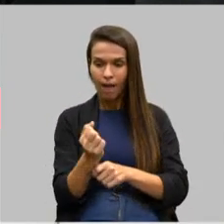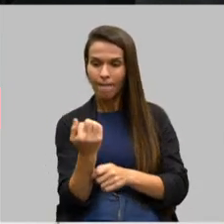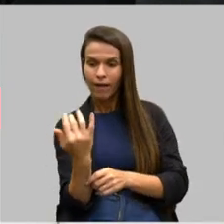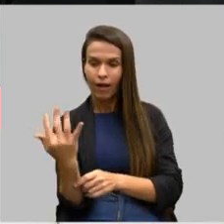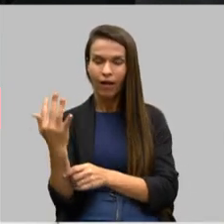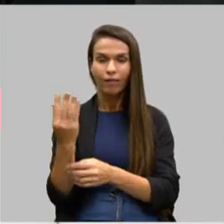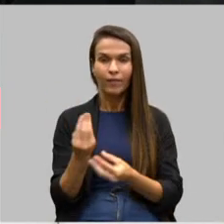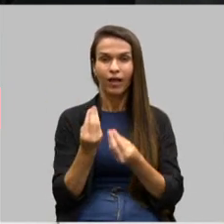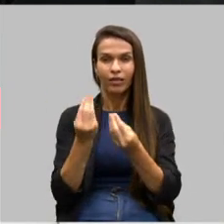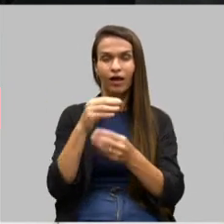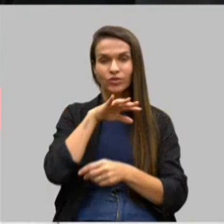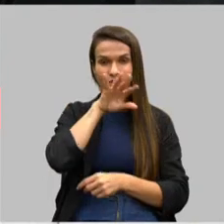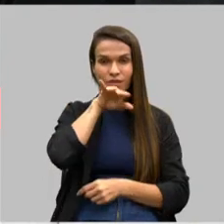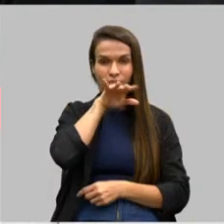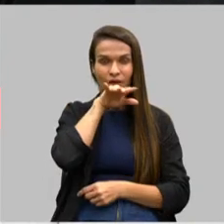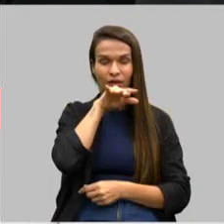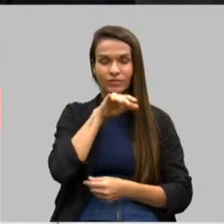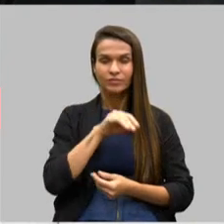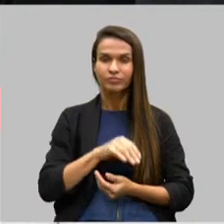animais.